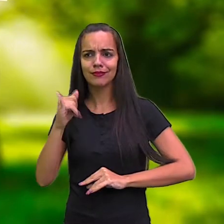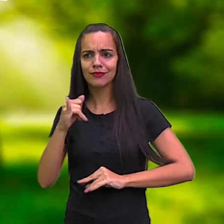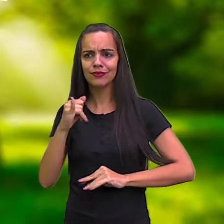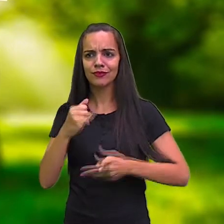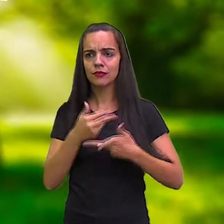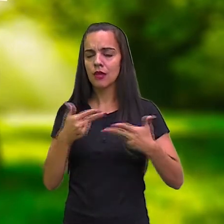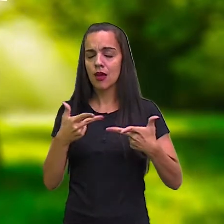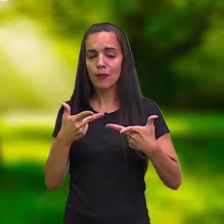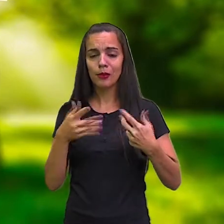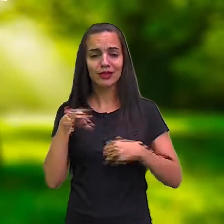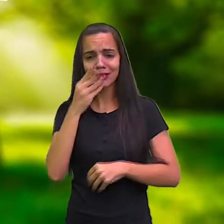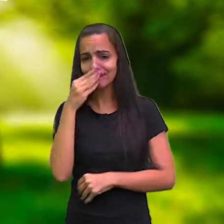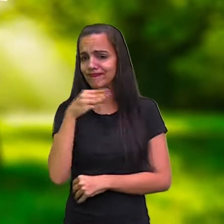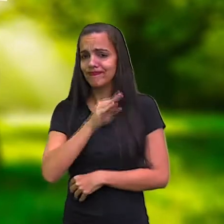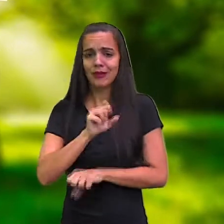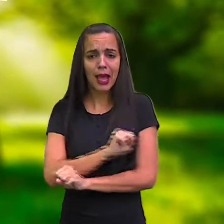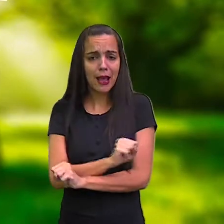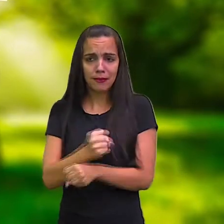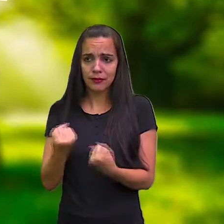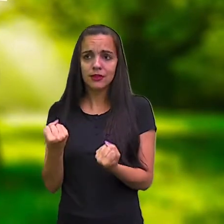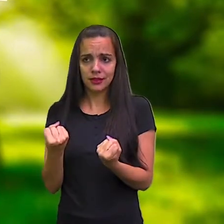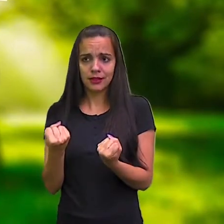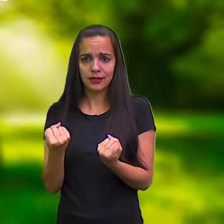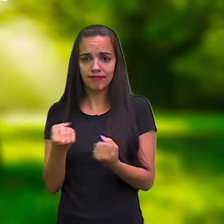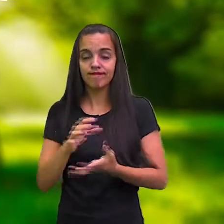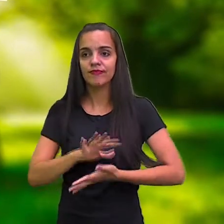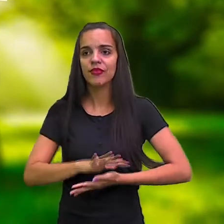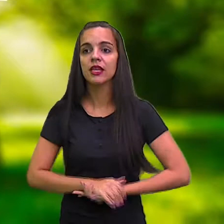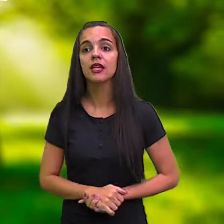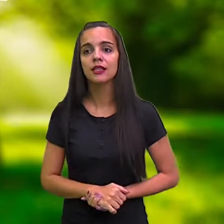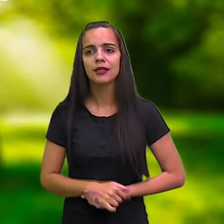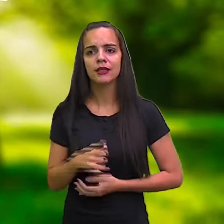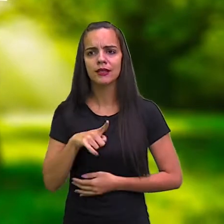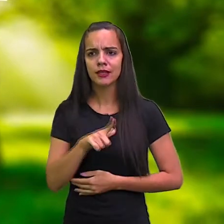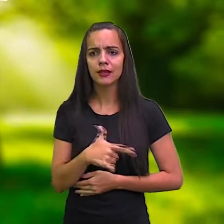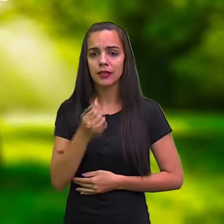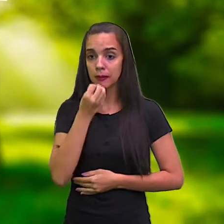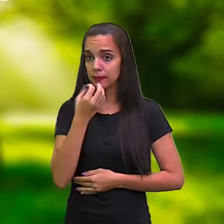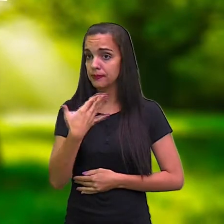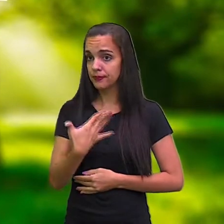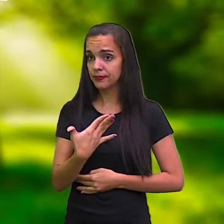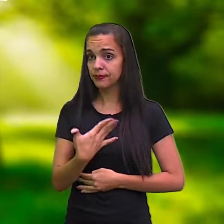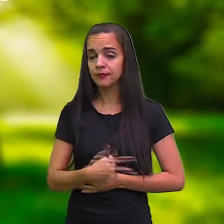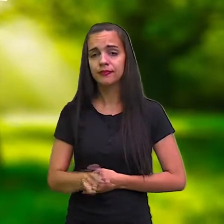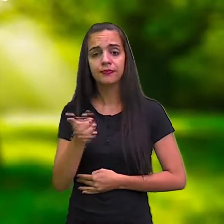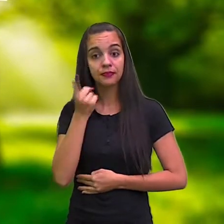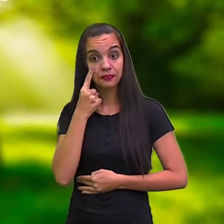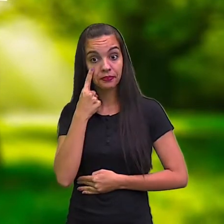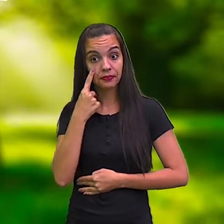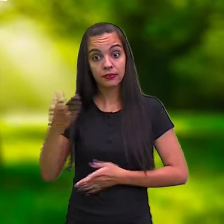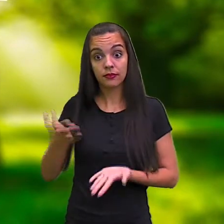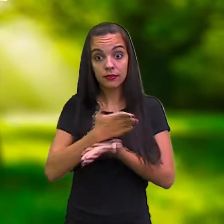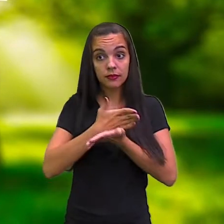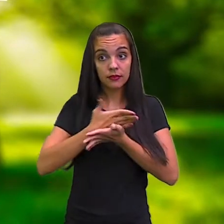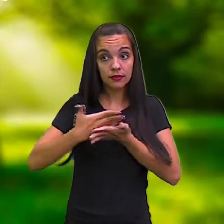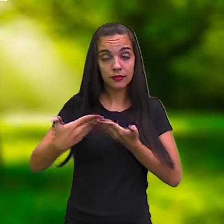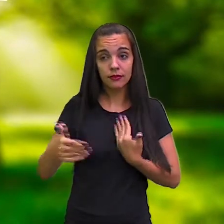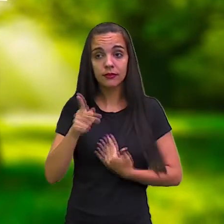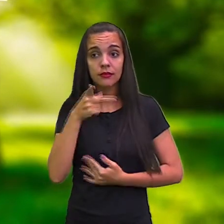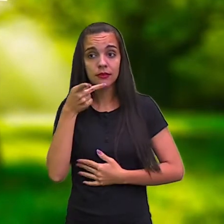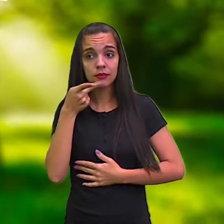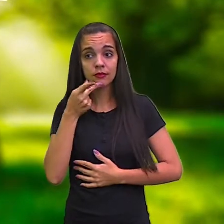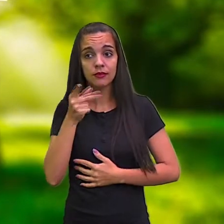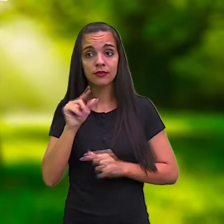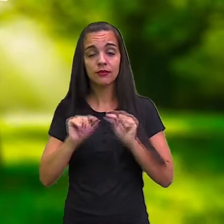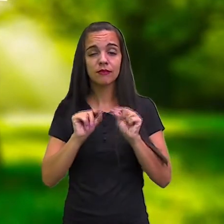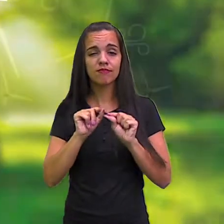é indispensável nos dias atuais. Então, olha só, para começar, nós vamos falar de